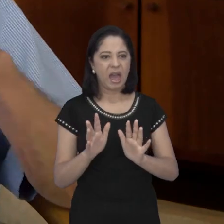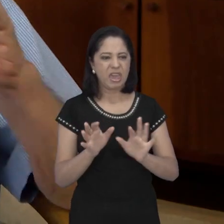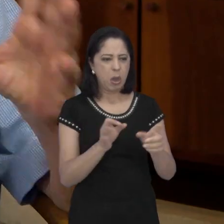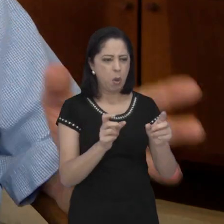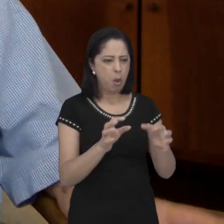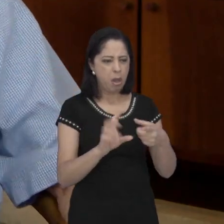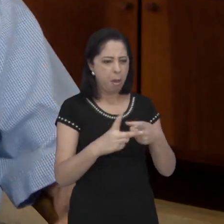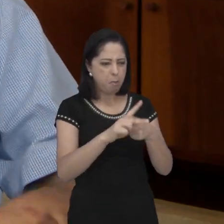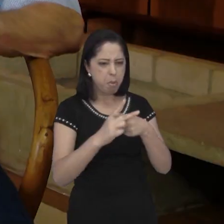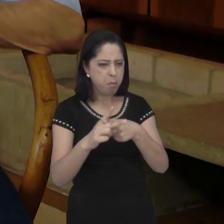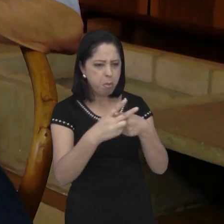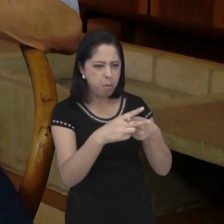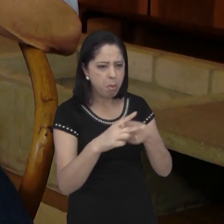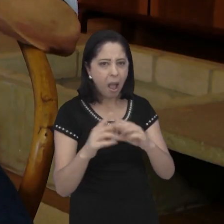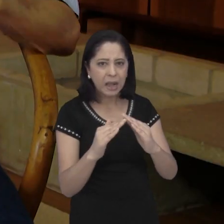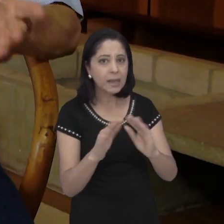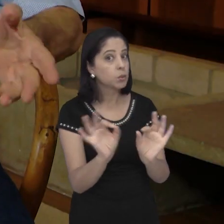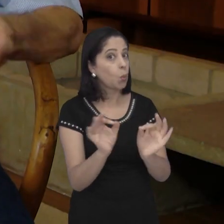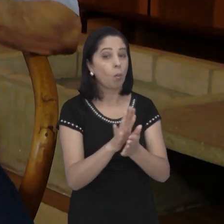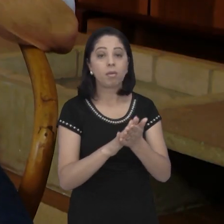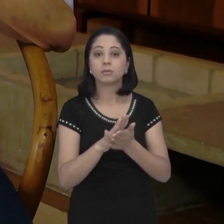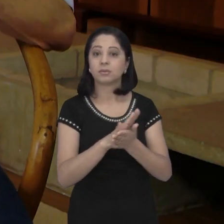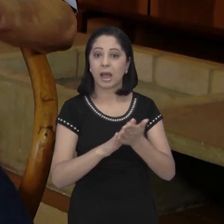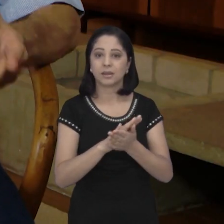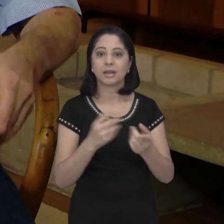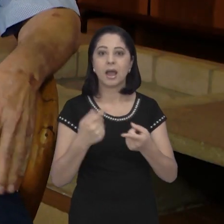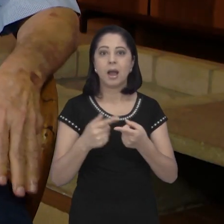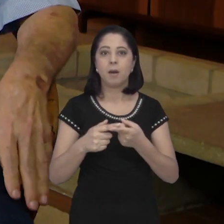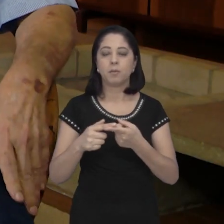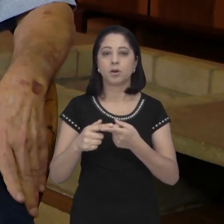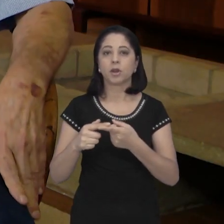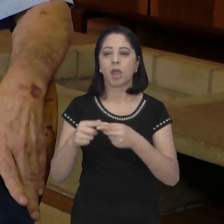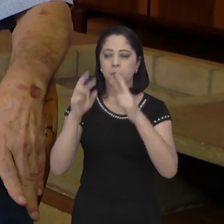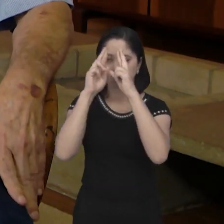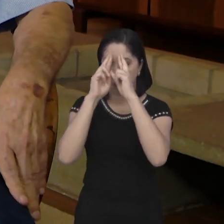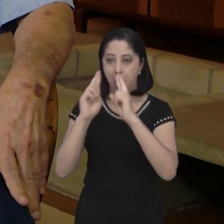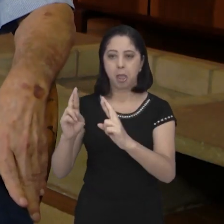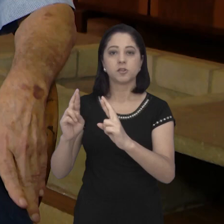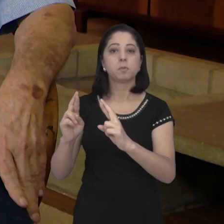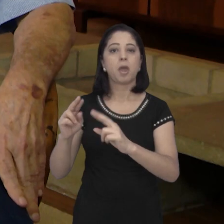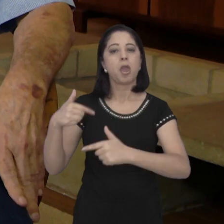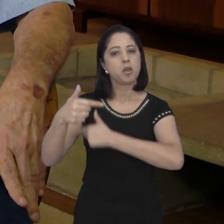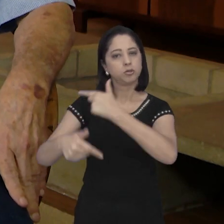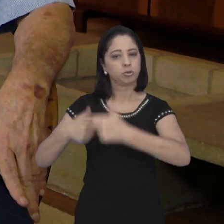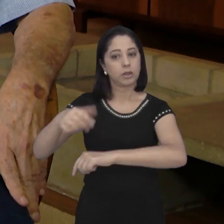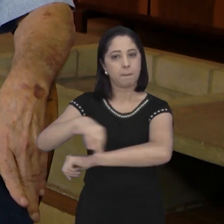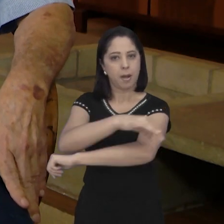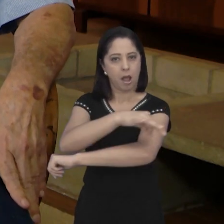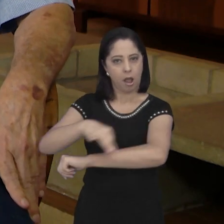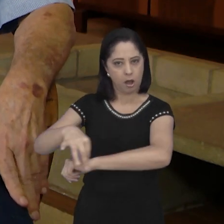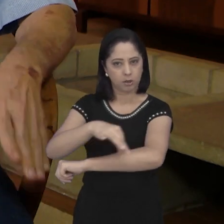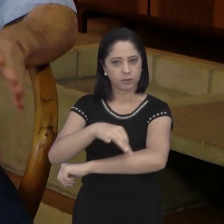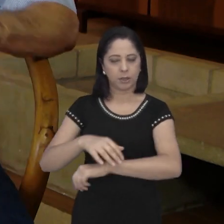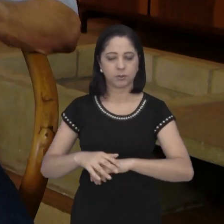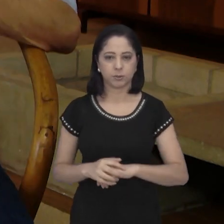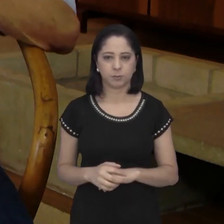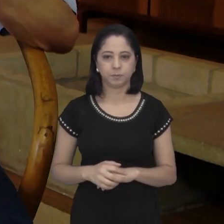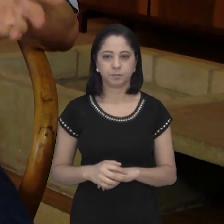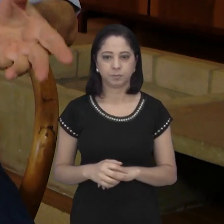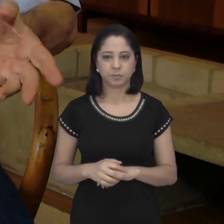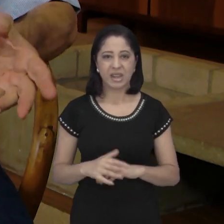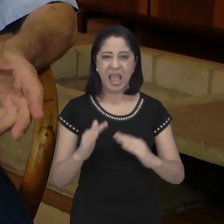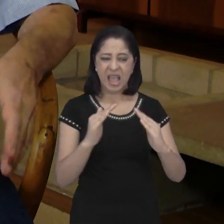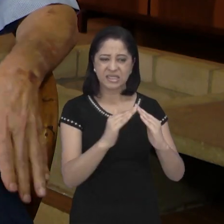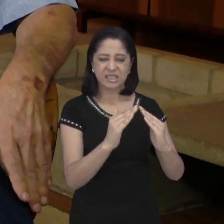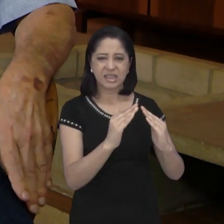colocado banheira, ele tinha netos, então ele fez essas adaptações mais para as crianças. E eu simplifiquei,